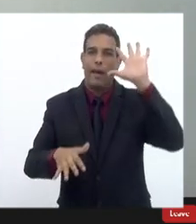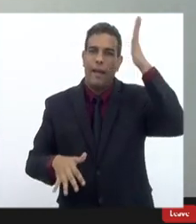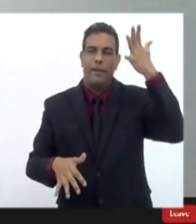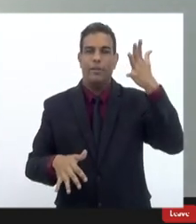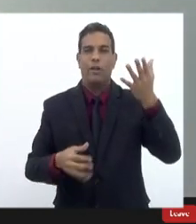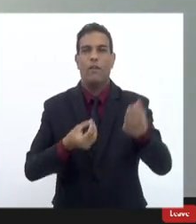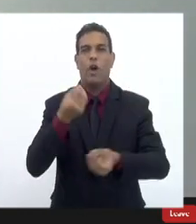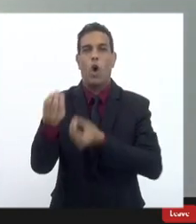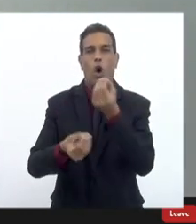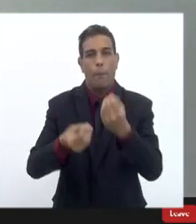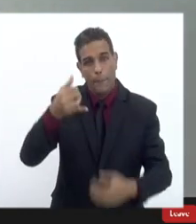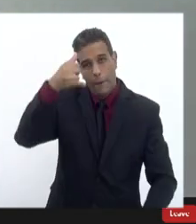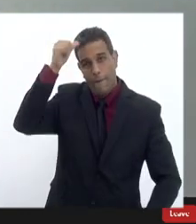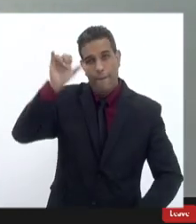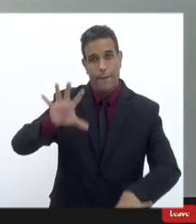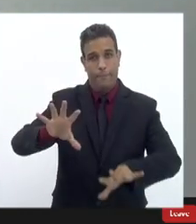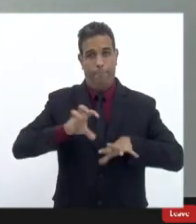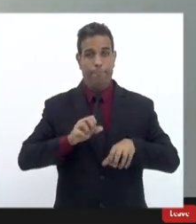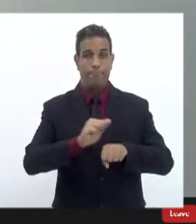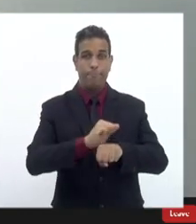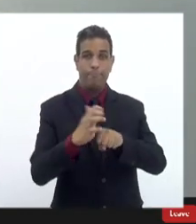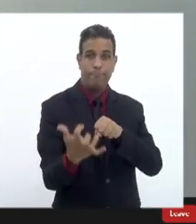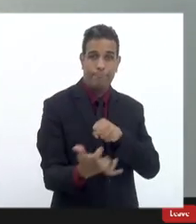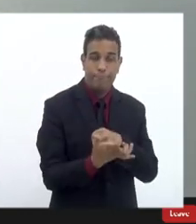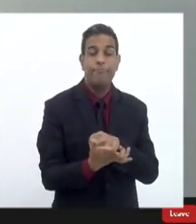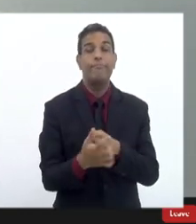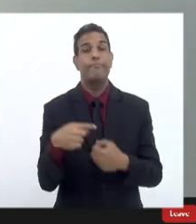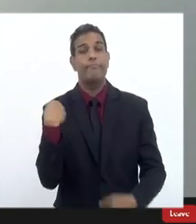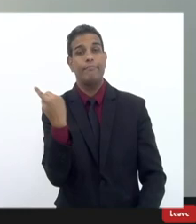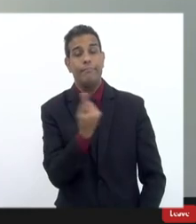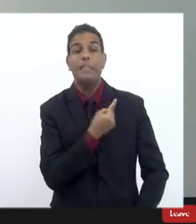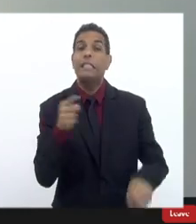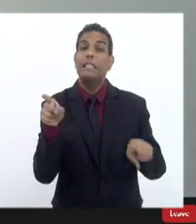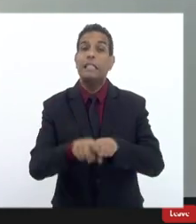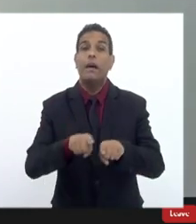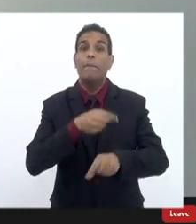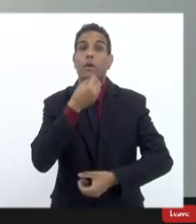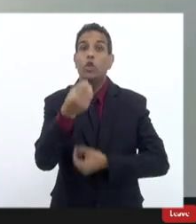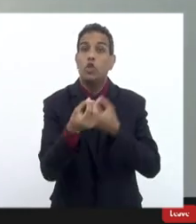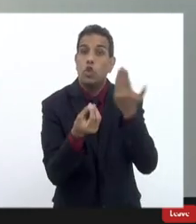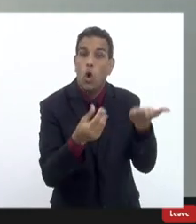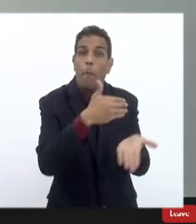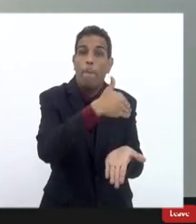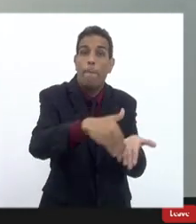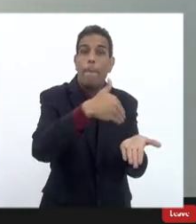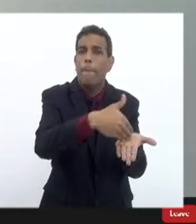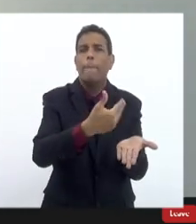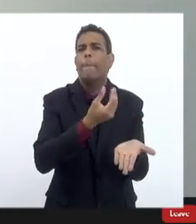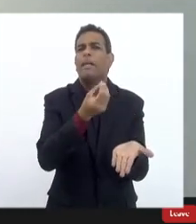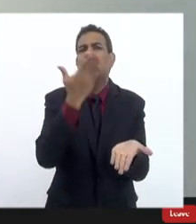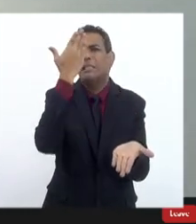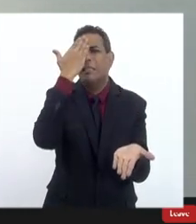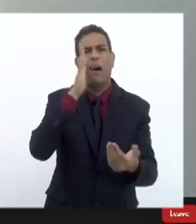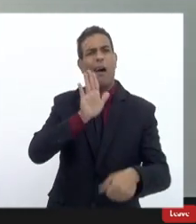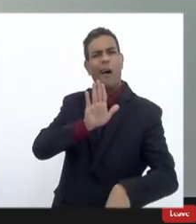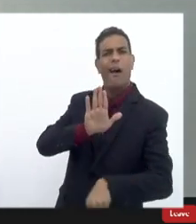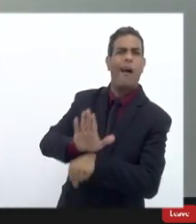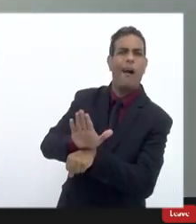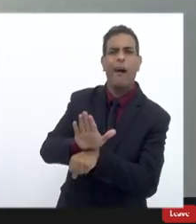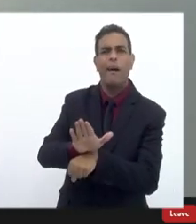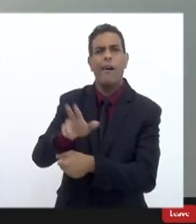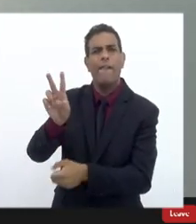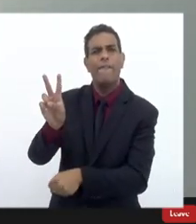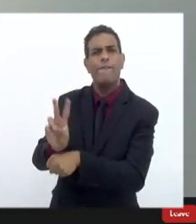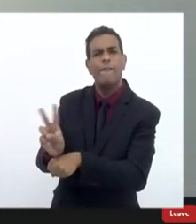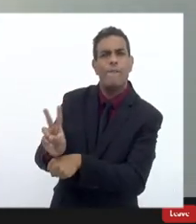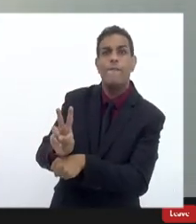SEDUC conseguisse dar alguma resposta em relação aos porteiros, se é algo que já vem há muito tempo, né? Era uma